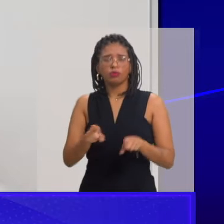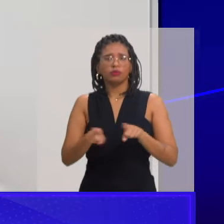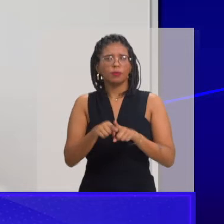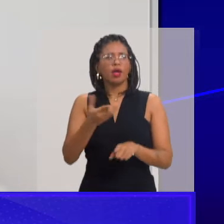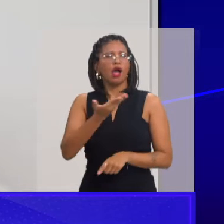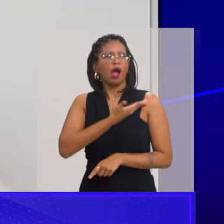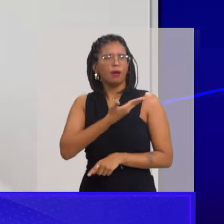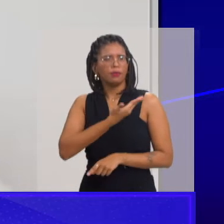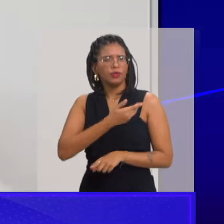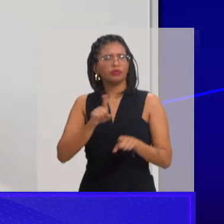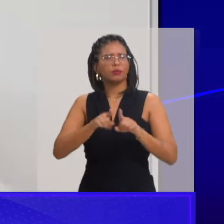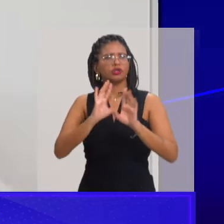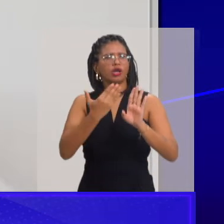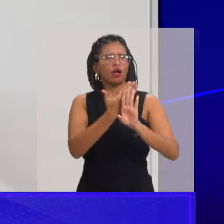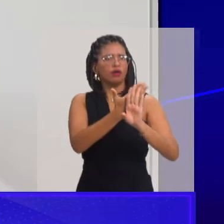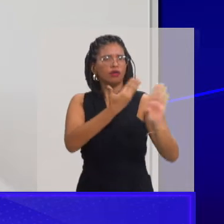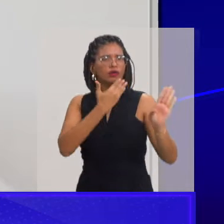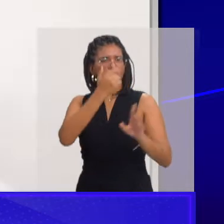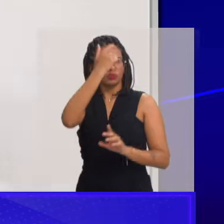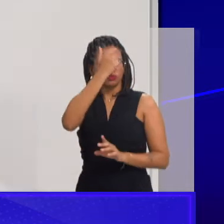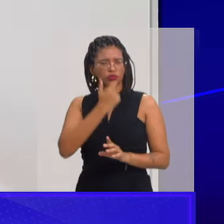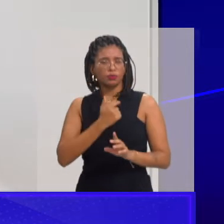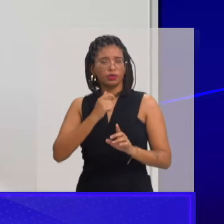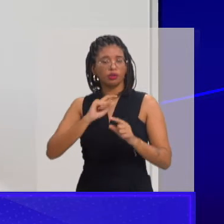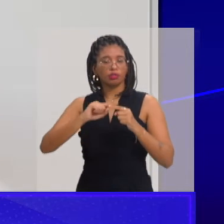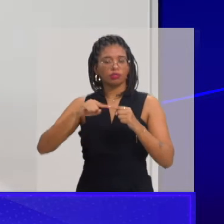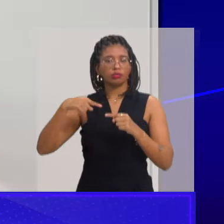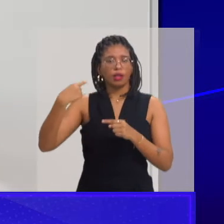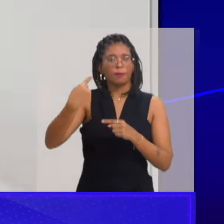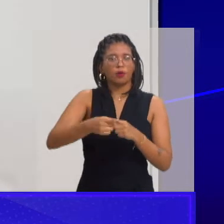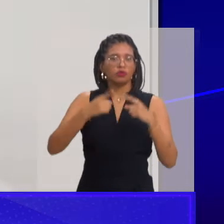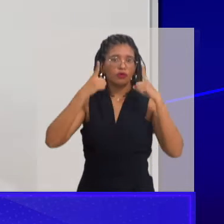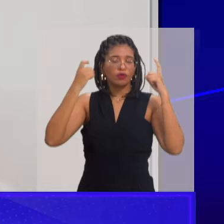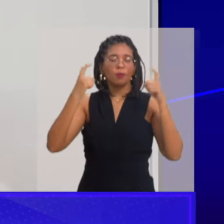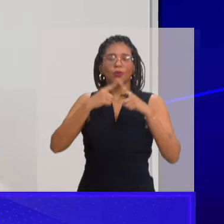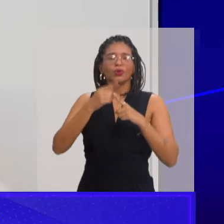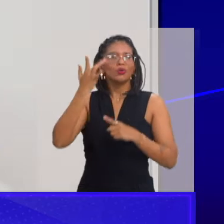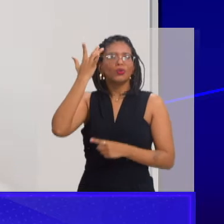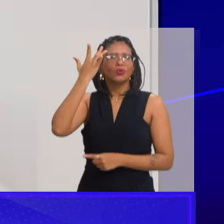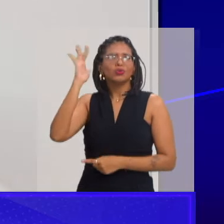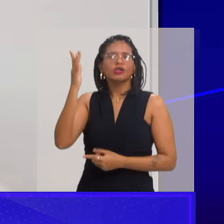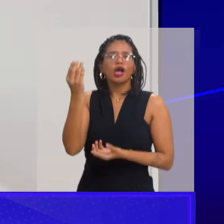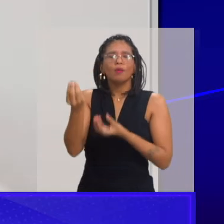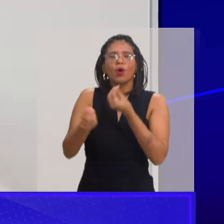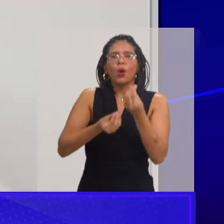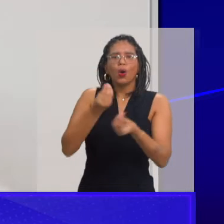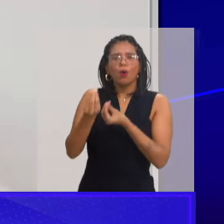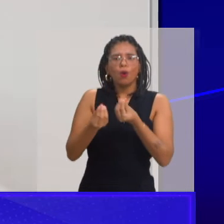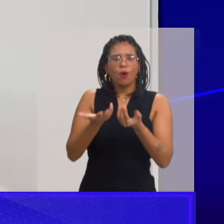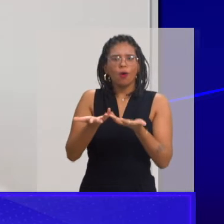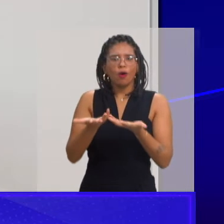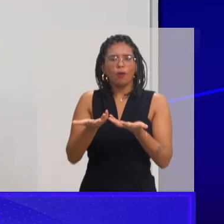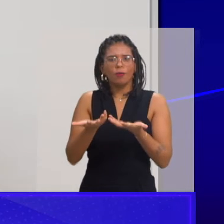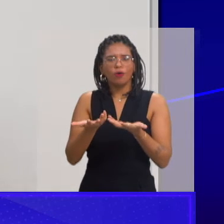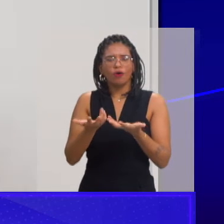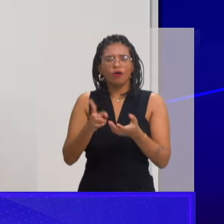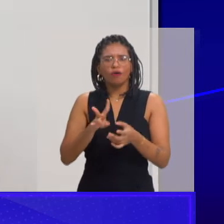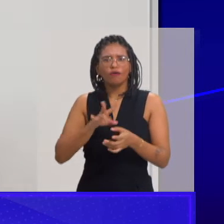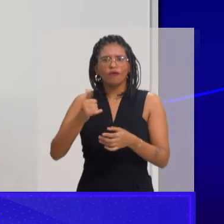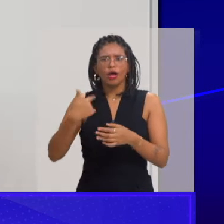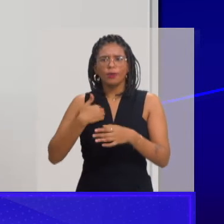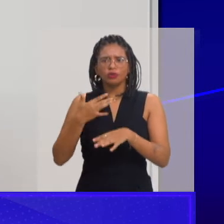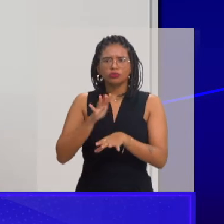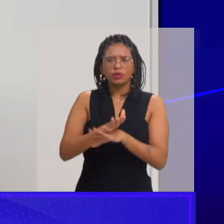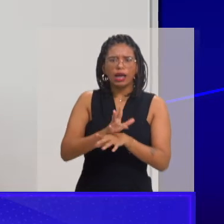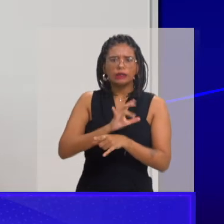não normativo dentro de uma instituição pública. Já aconteceram todos esses casos. E sobre amigos, muita gente se